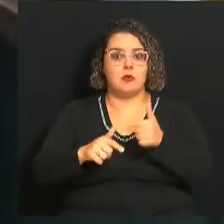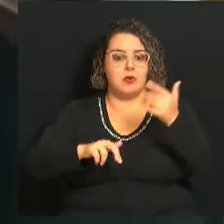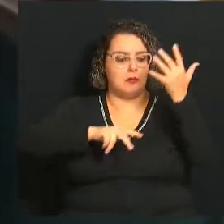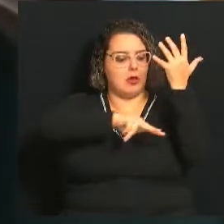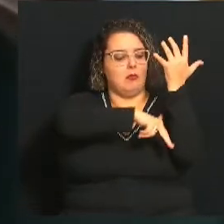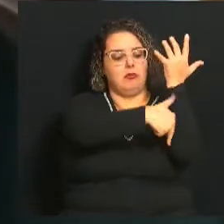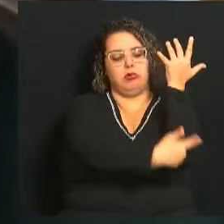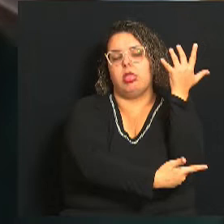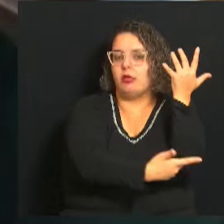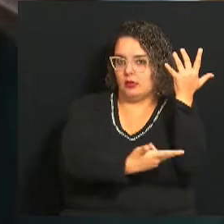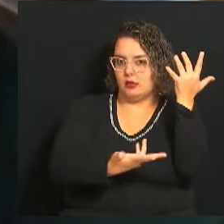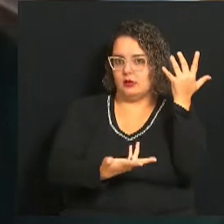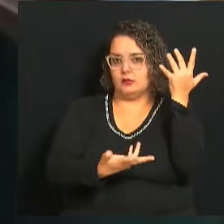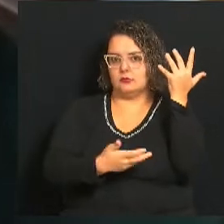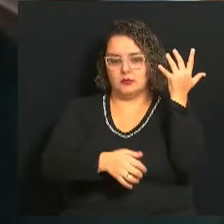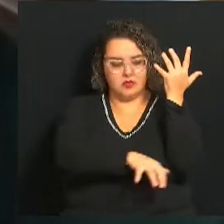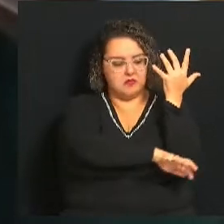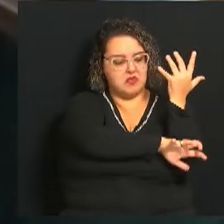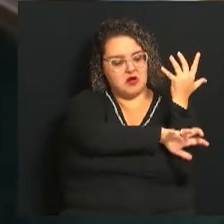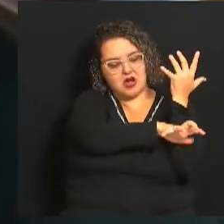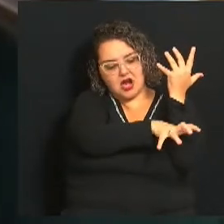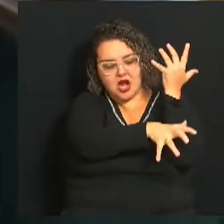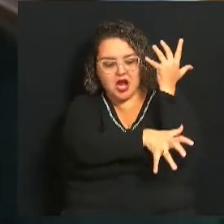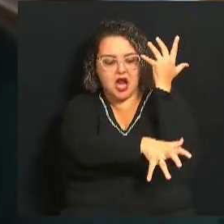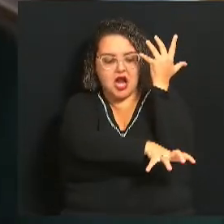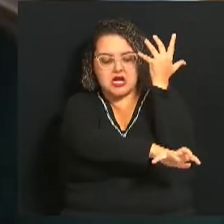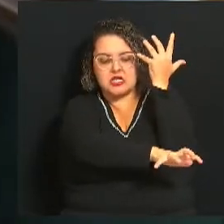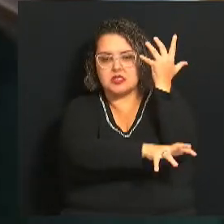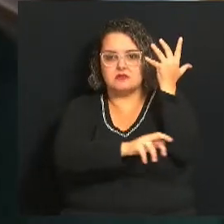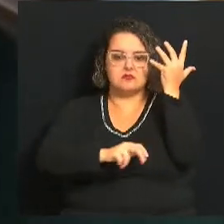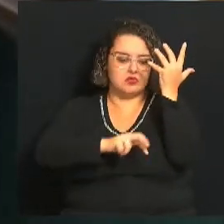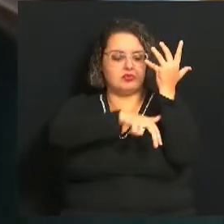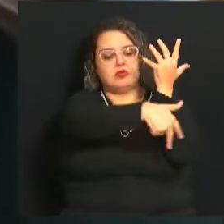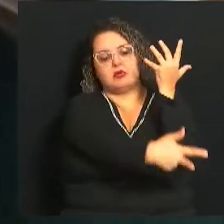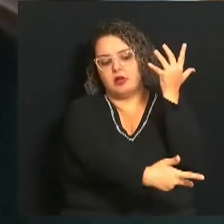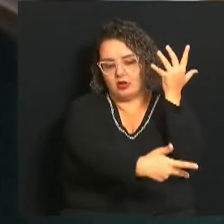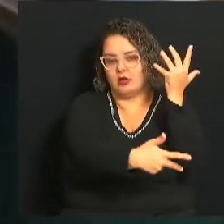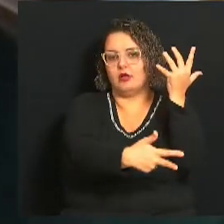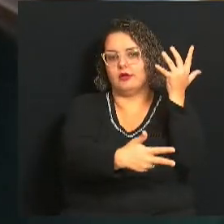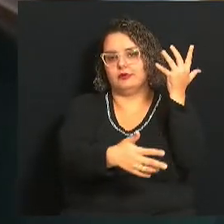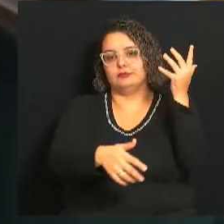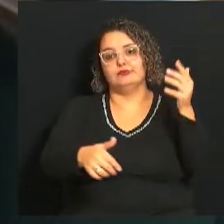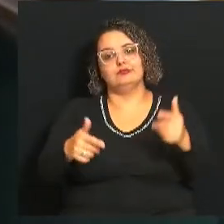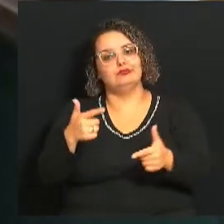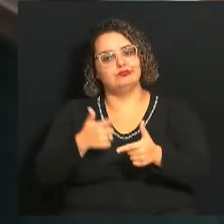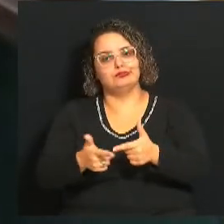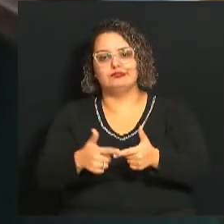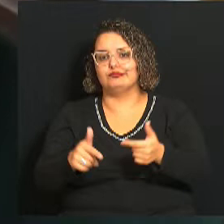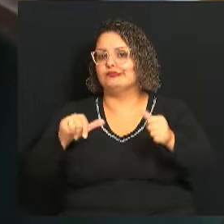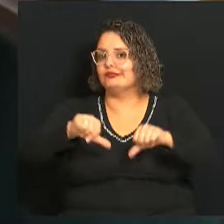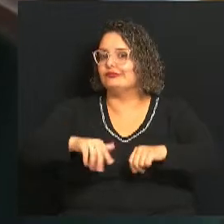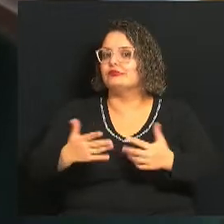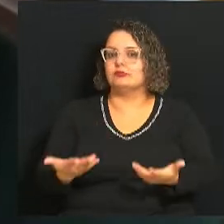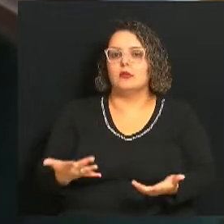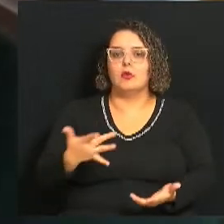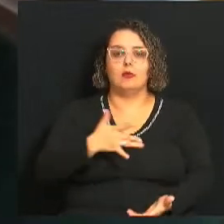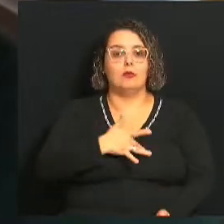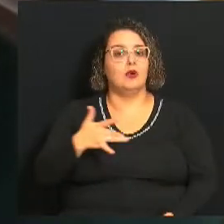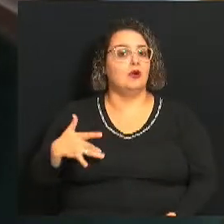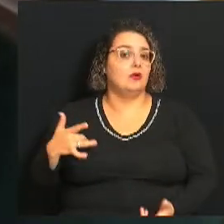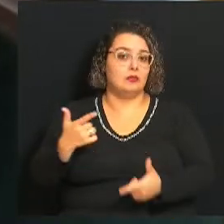tropeçando nessas raízes levantadas e que causam acidentes, causam problemas de saúde a